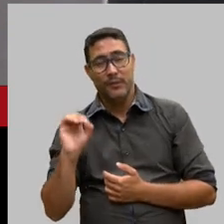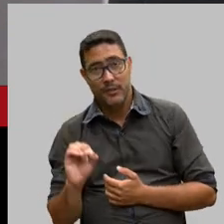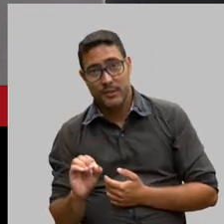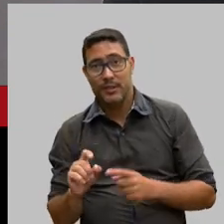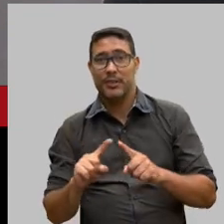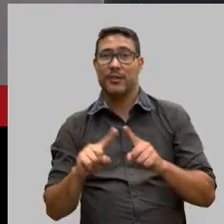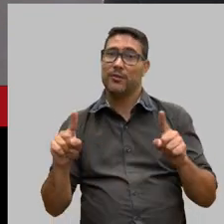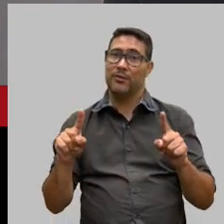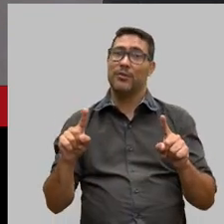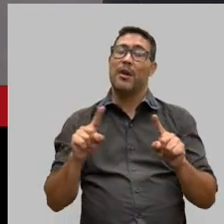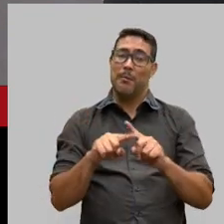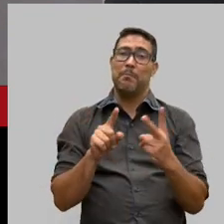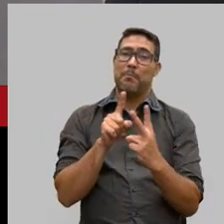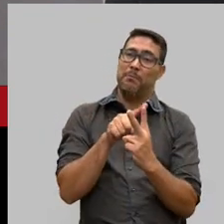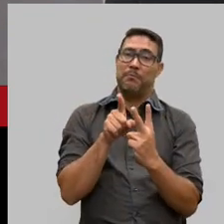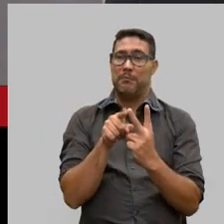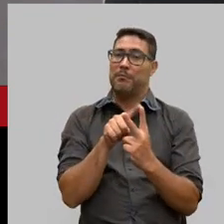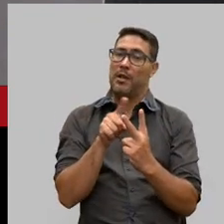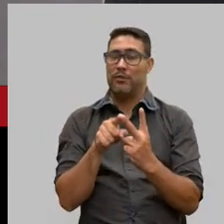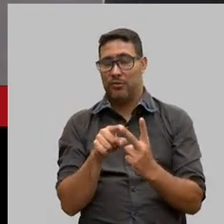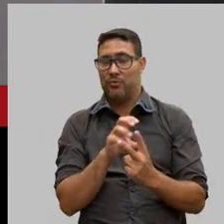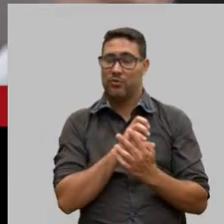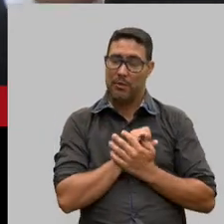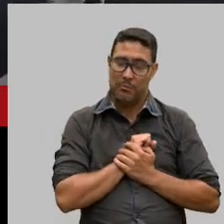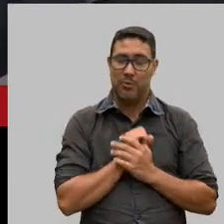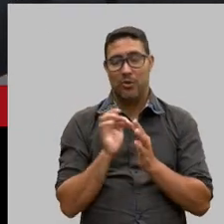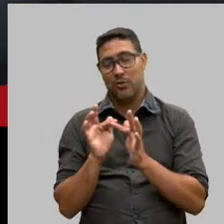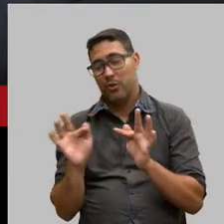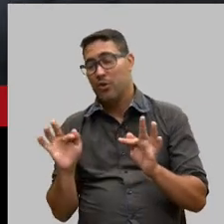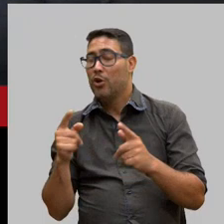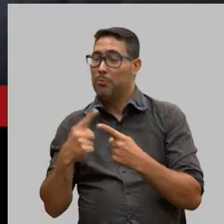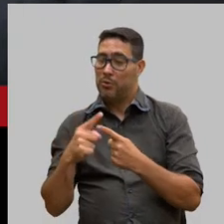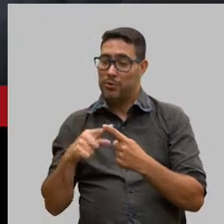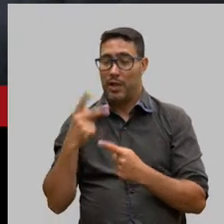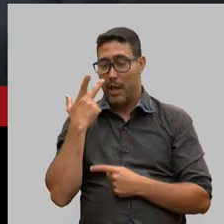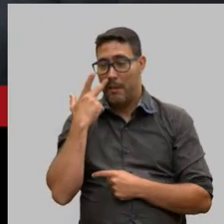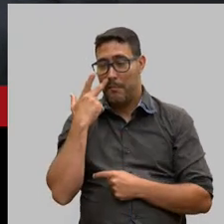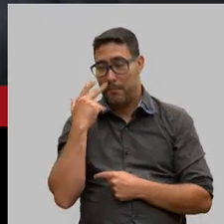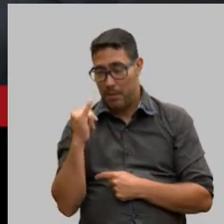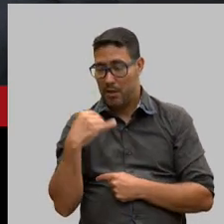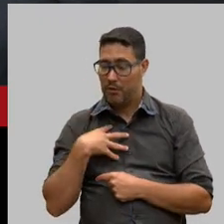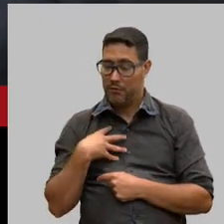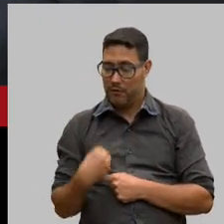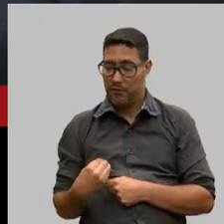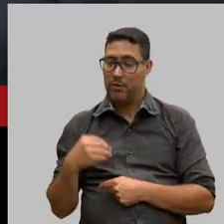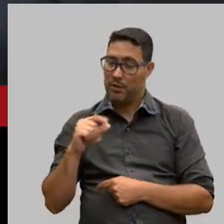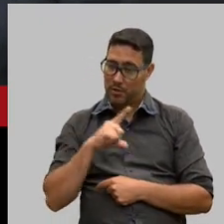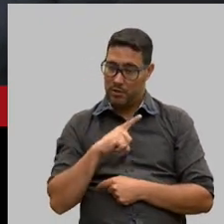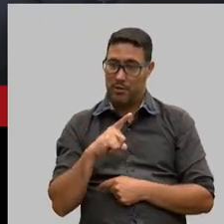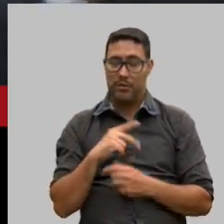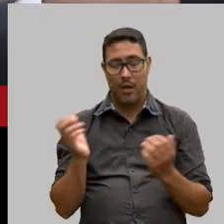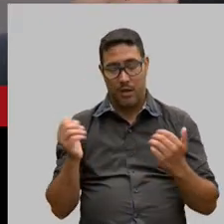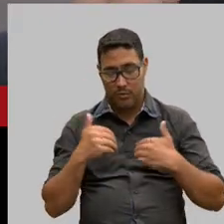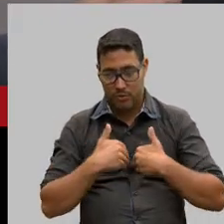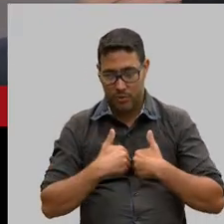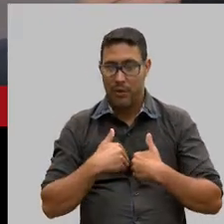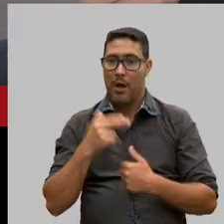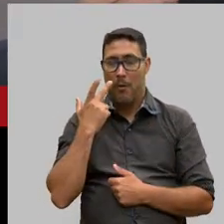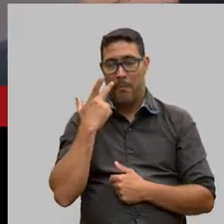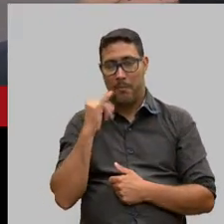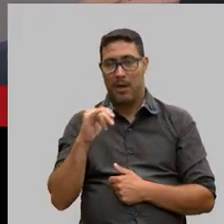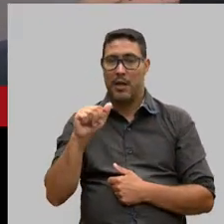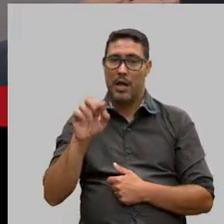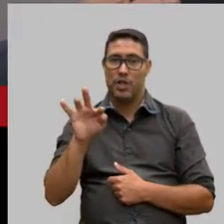certeza pelas duas pautas né O Cristiano é um pai para quem não sabe acho que todos sabem é um pai atípico né